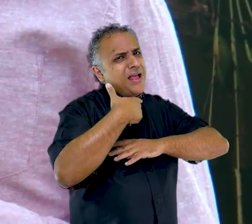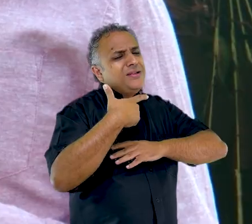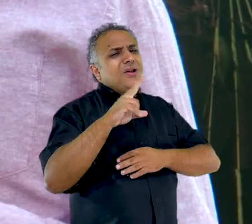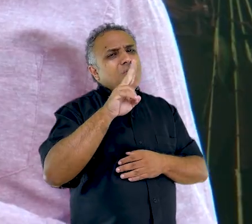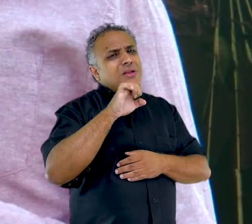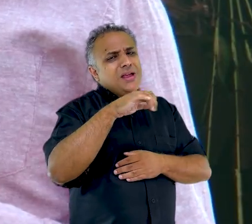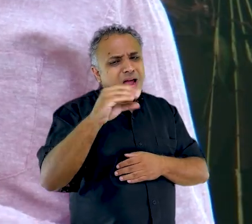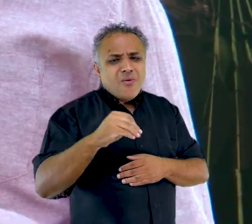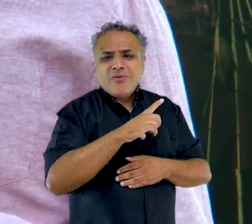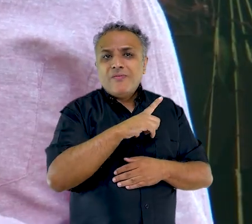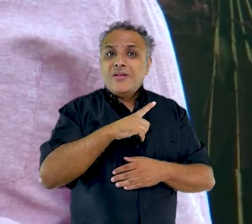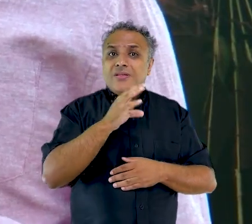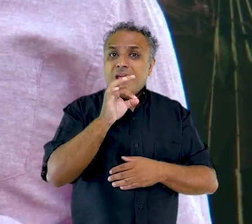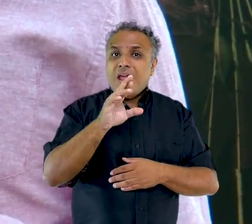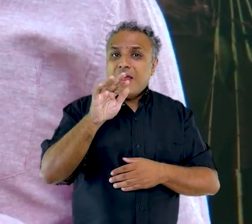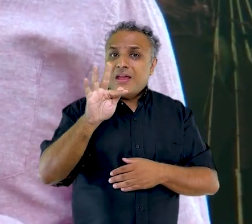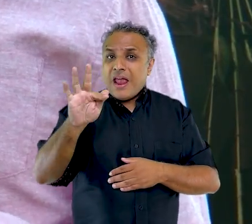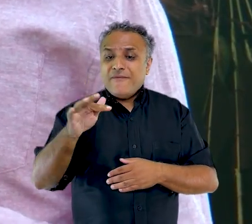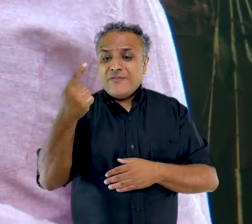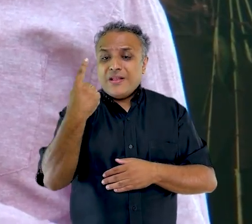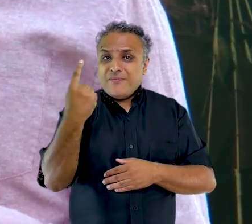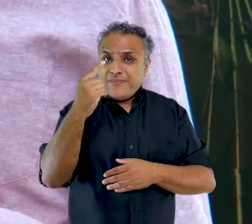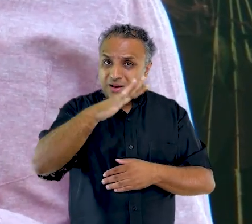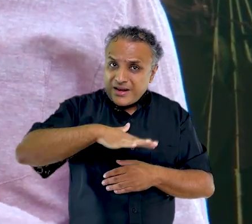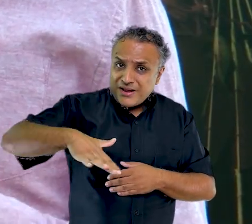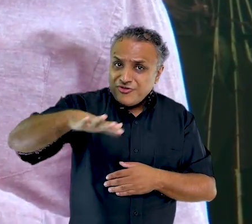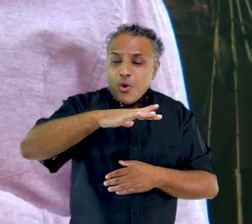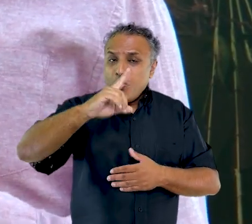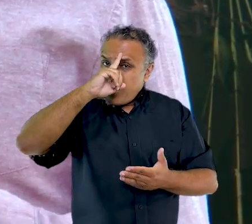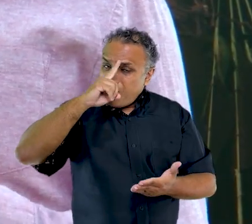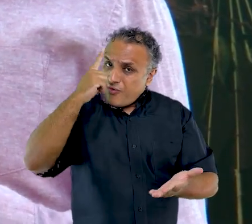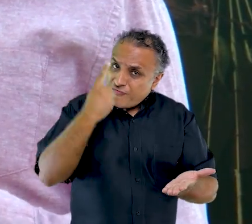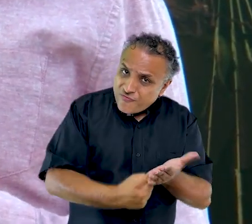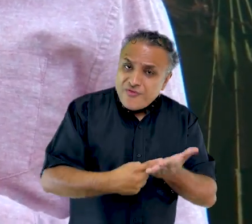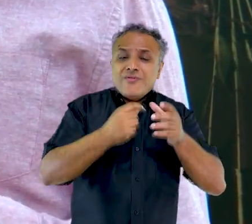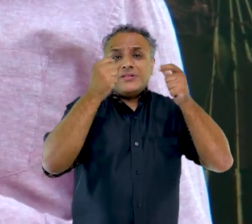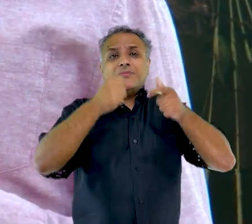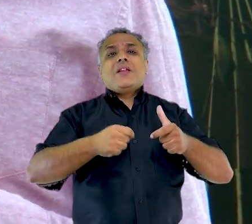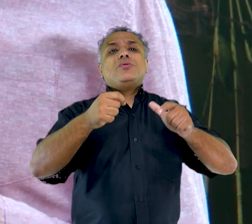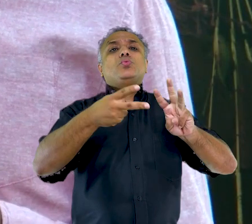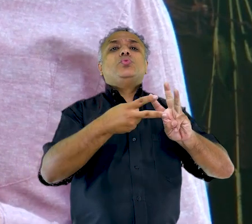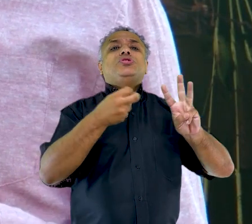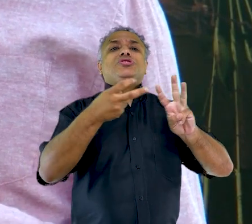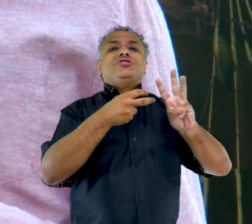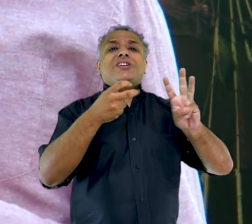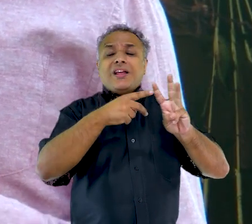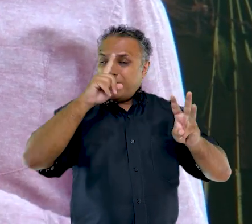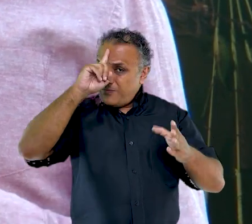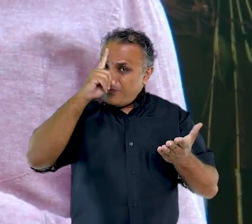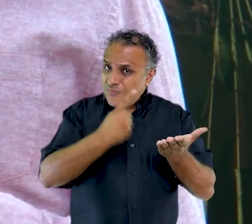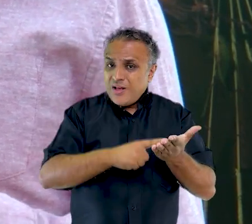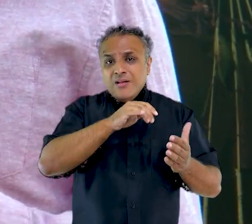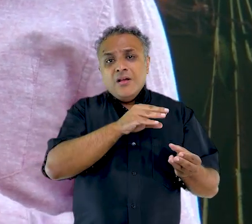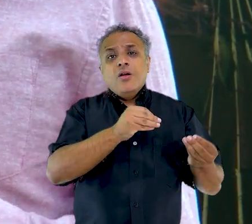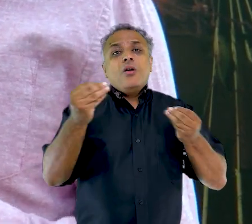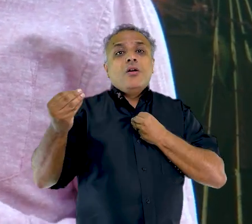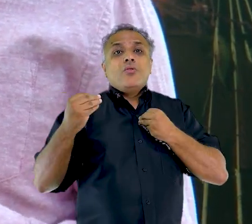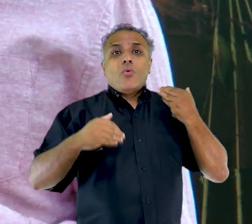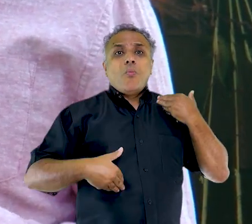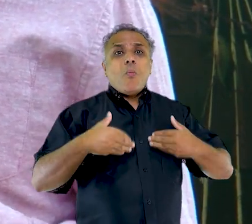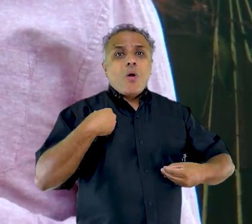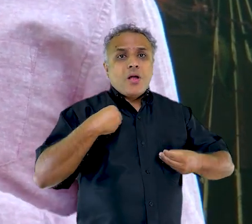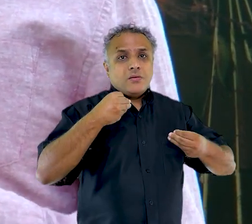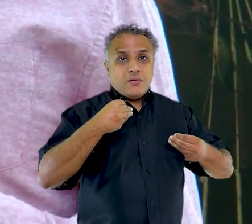foi apreciada pelo TRF da Primeira Região, que confirmou o pleito dos indígenas, determinando a devolução dos